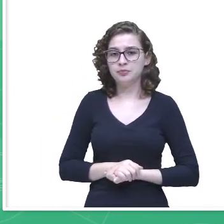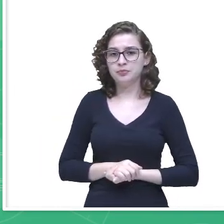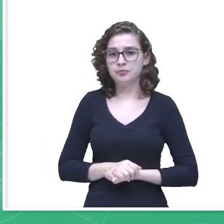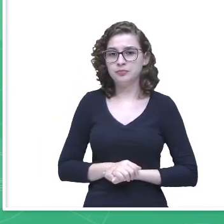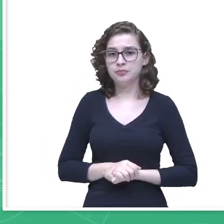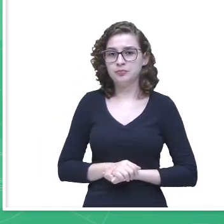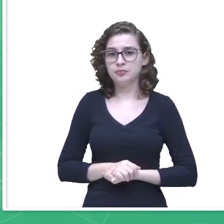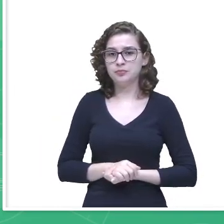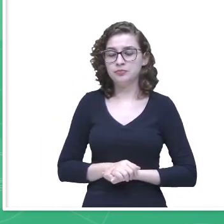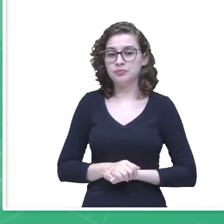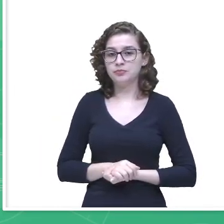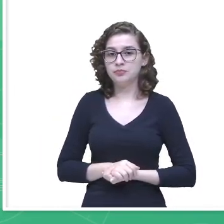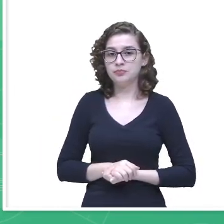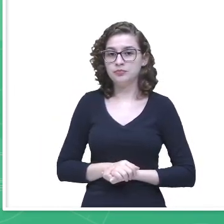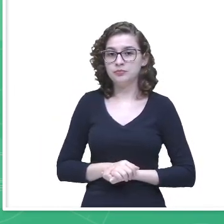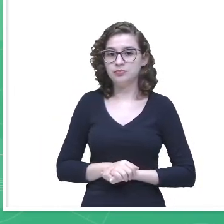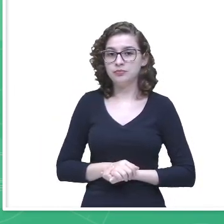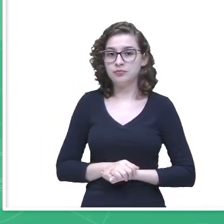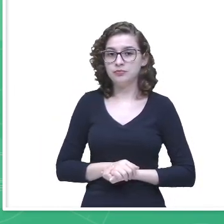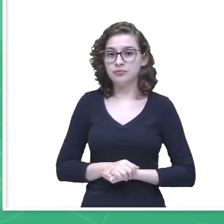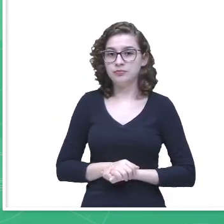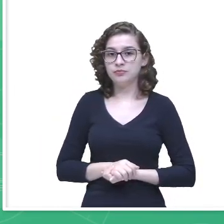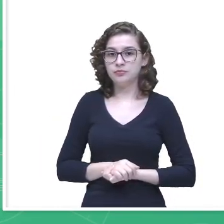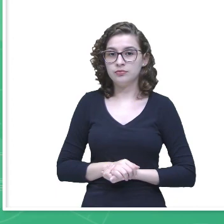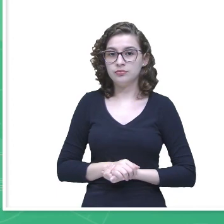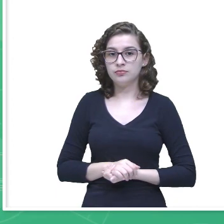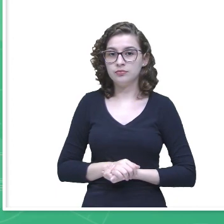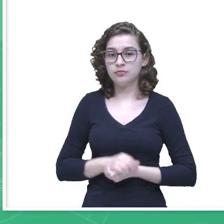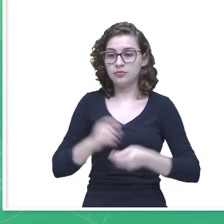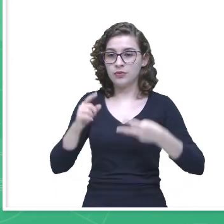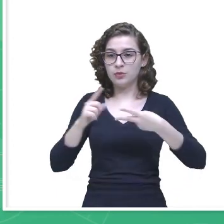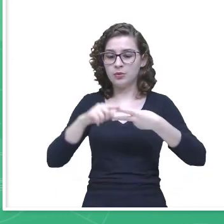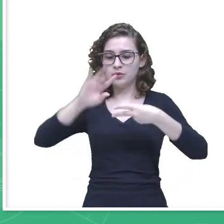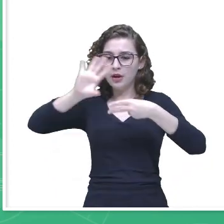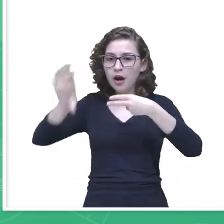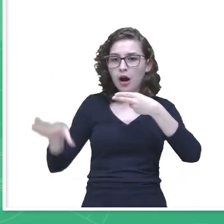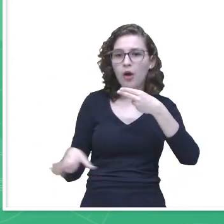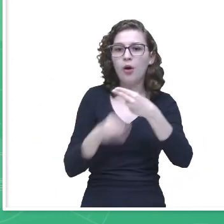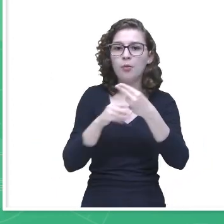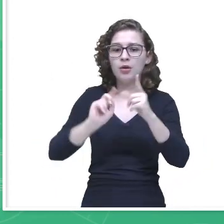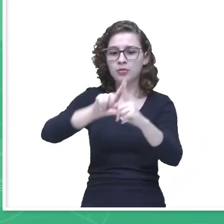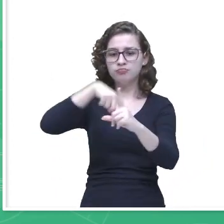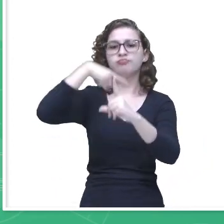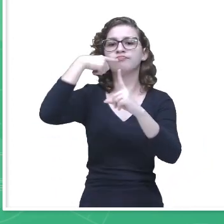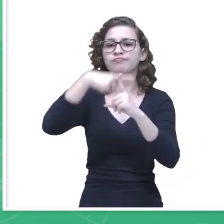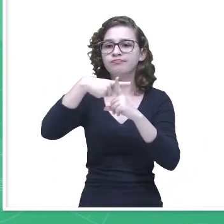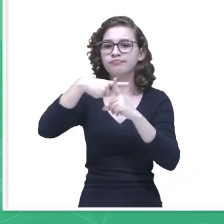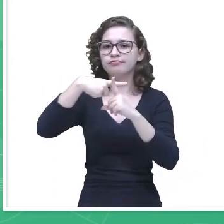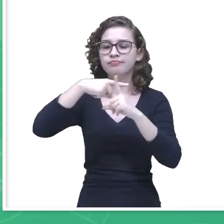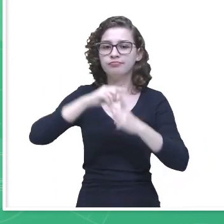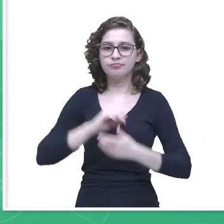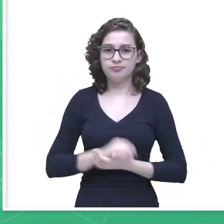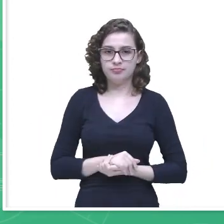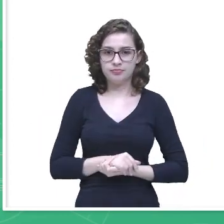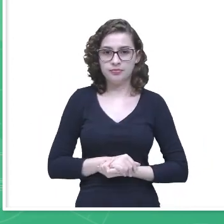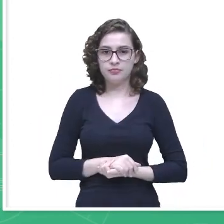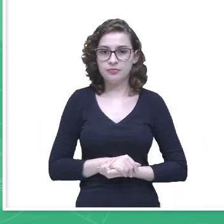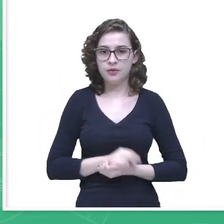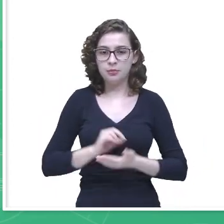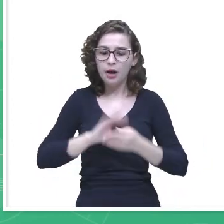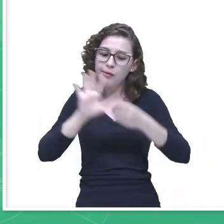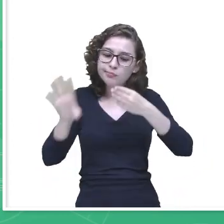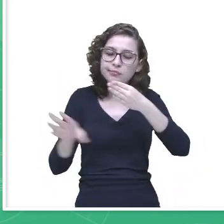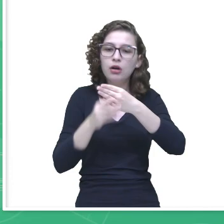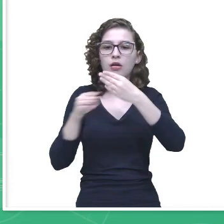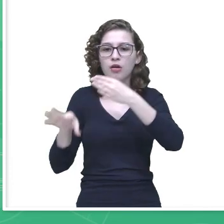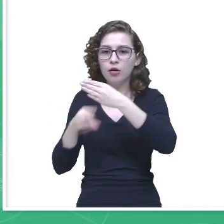Eu tenho eita, fui até redundante, um acréscimo de conjunto extra, mais uma adição, tudo para dizer que tem um